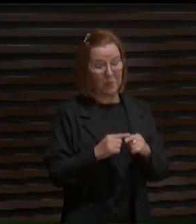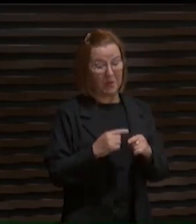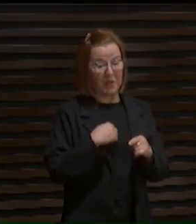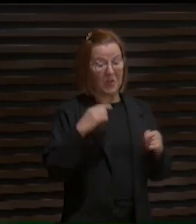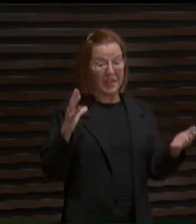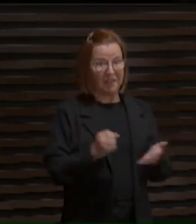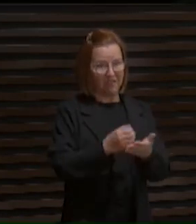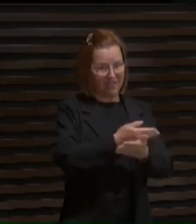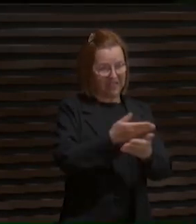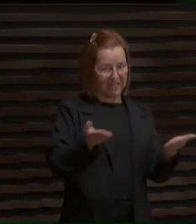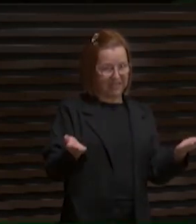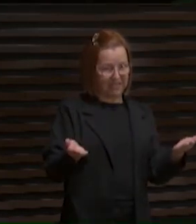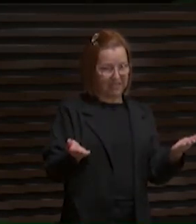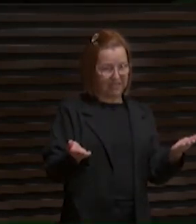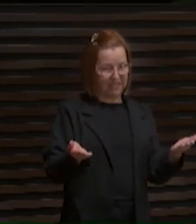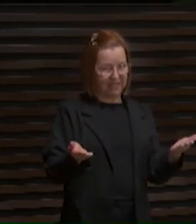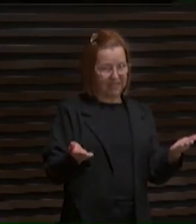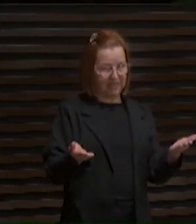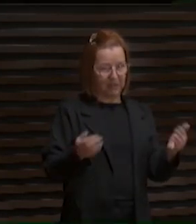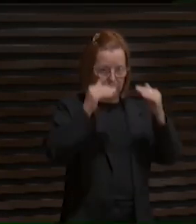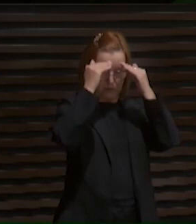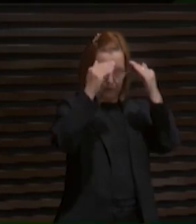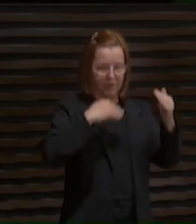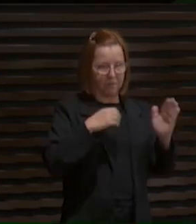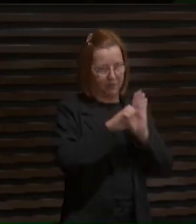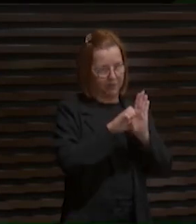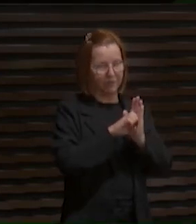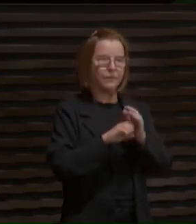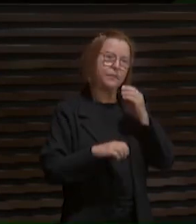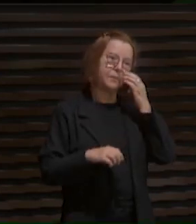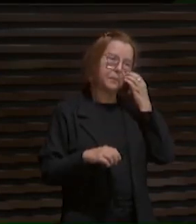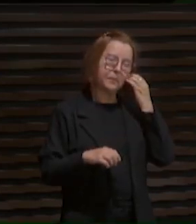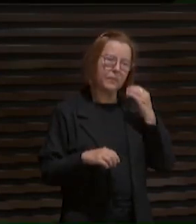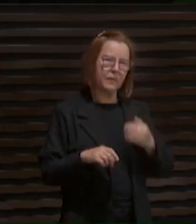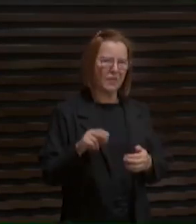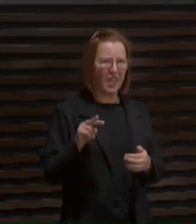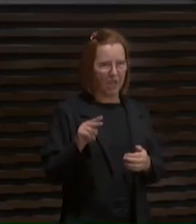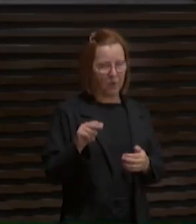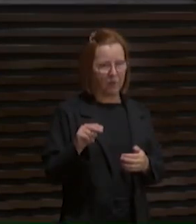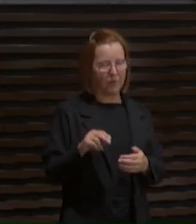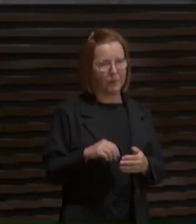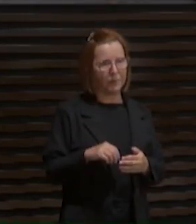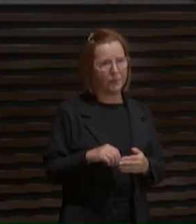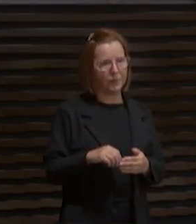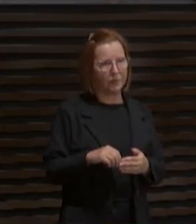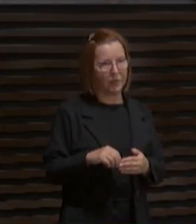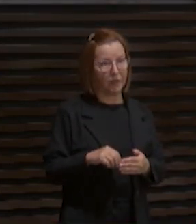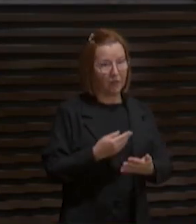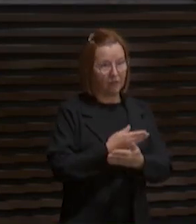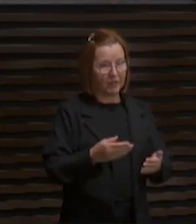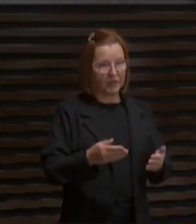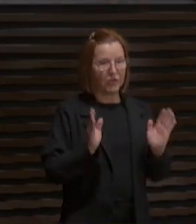vocês, andem nos meus estatutos. Então, dessa mesma forma, meus irmãos, vocês morreram